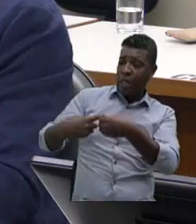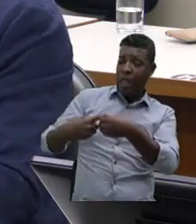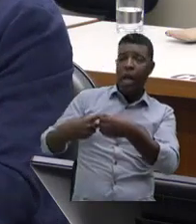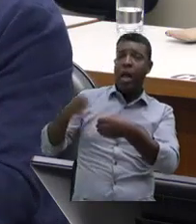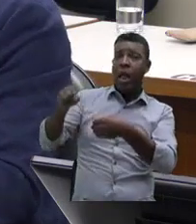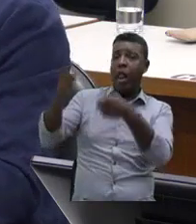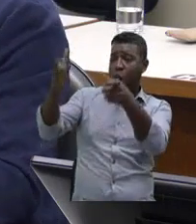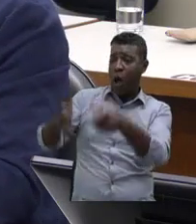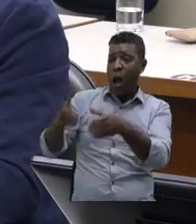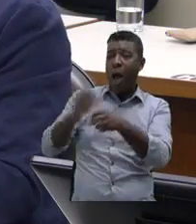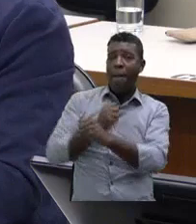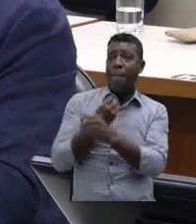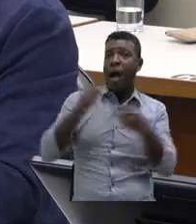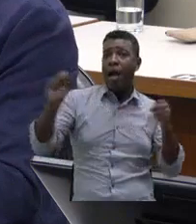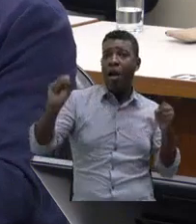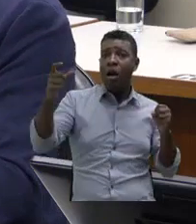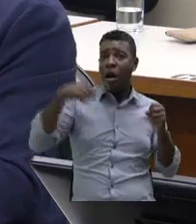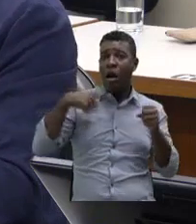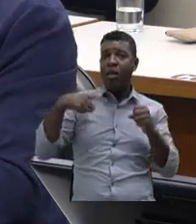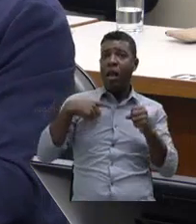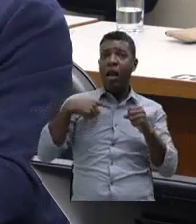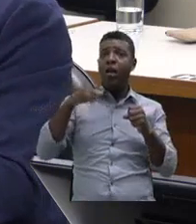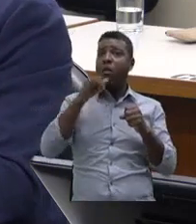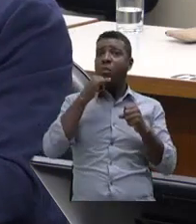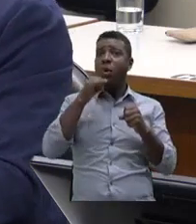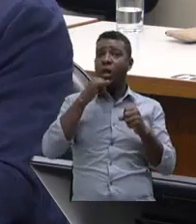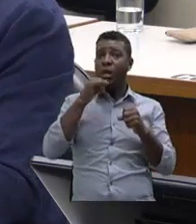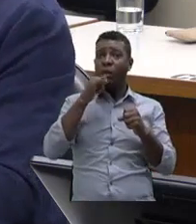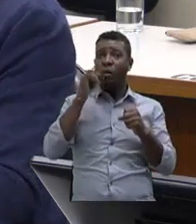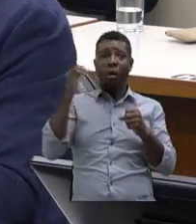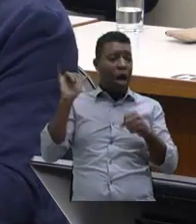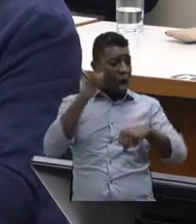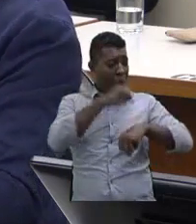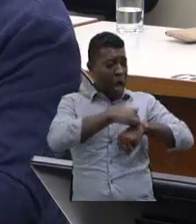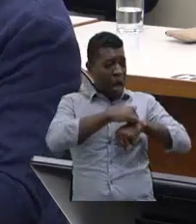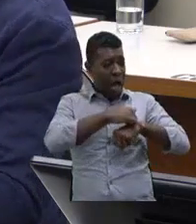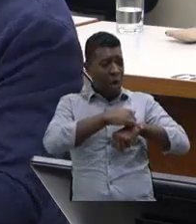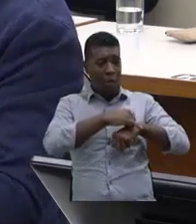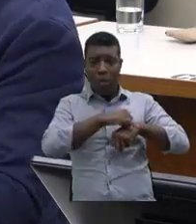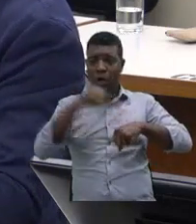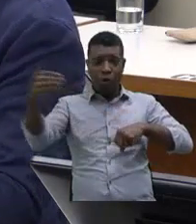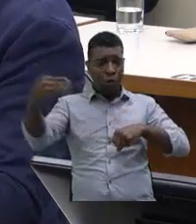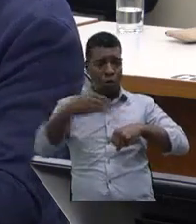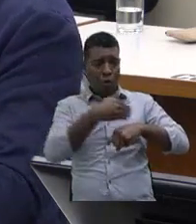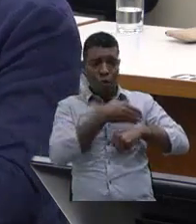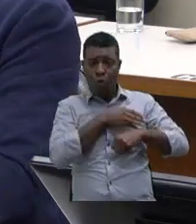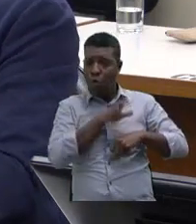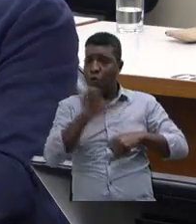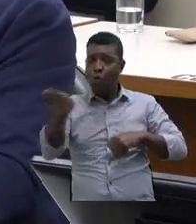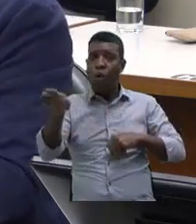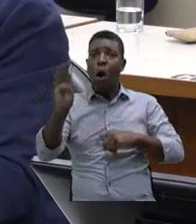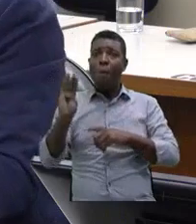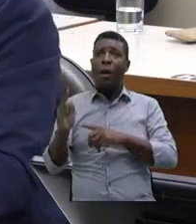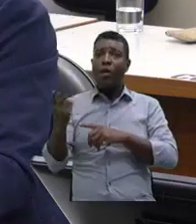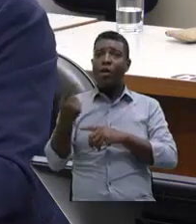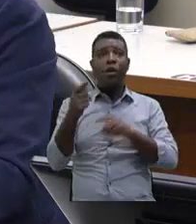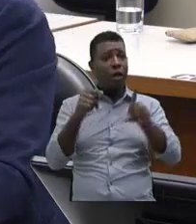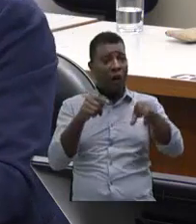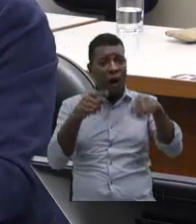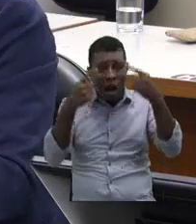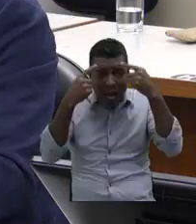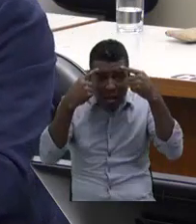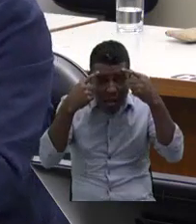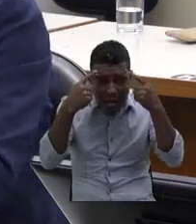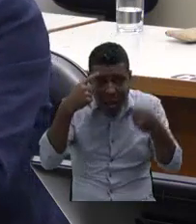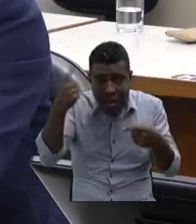conectividade hoje excelente, assim, com o aeroporto, com o Belo Horizonte. Enfim, tá, a ideia está acatada, nós vamos fazer esse encontro. Tá,